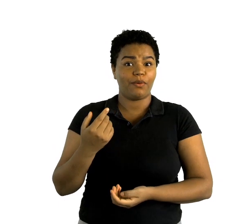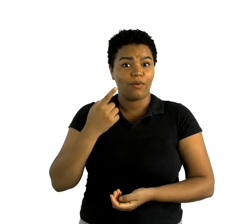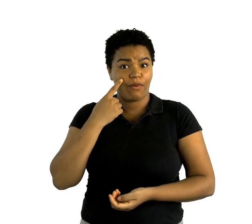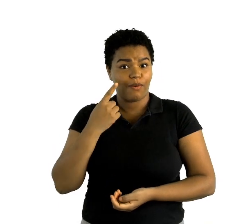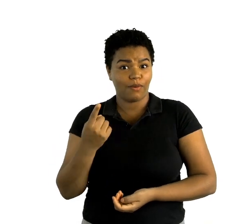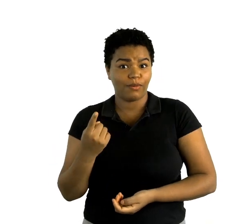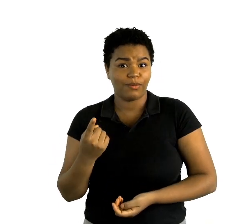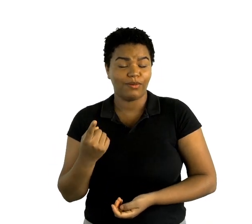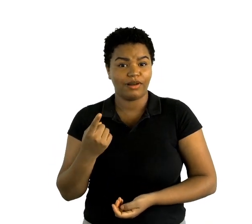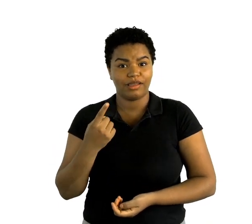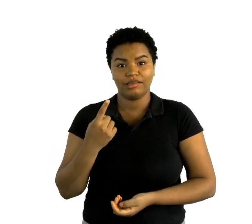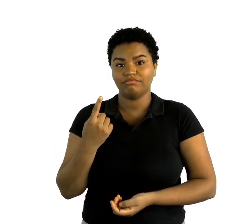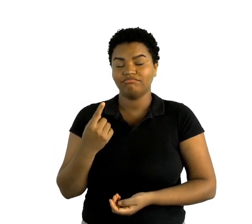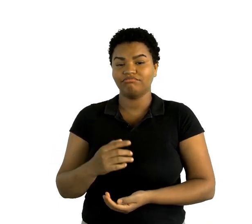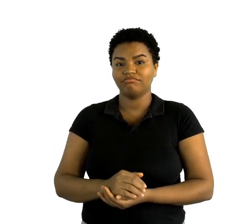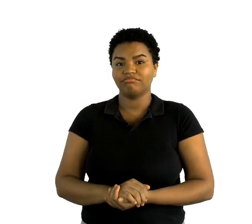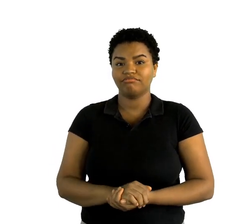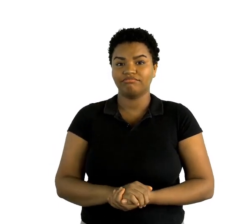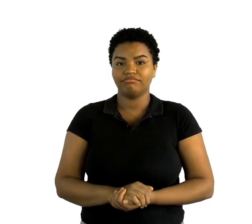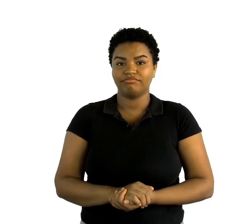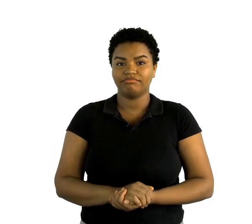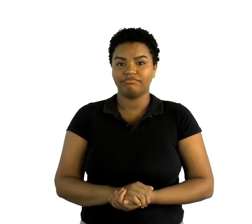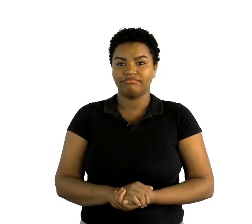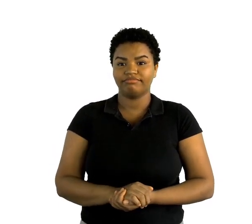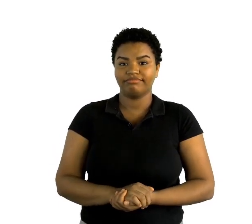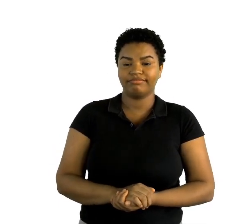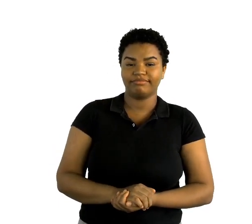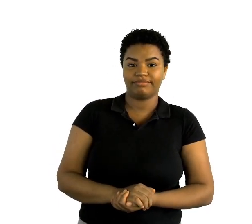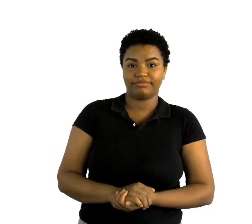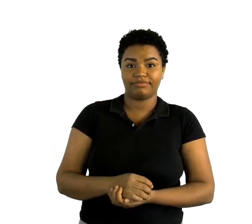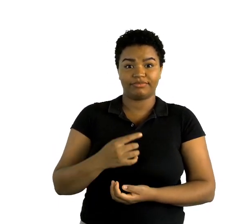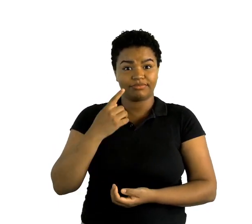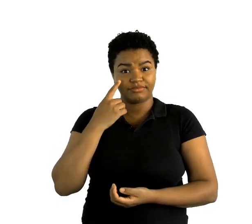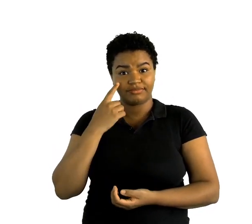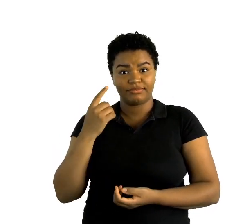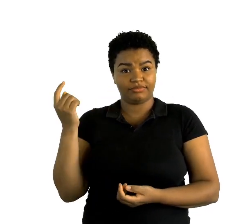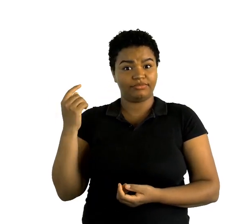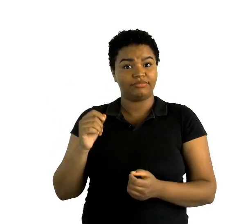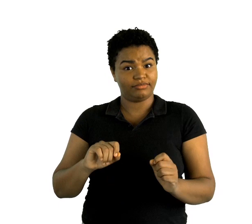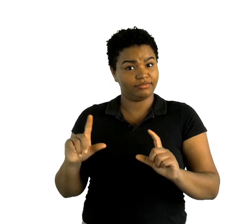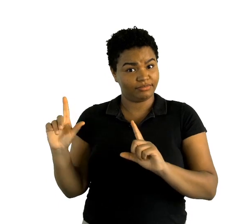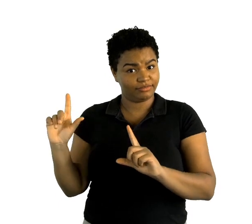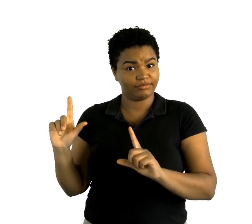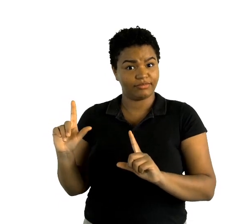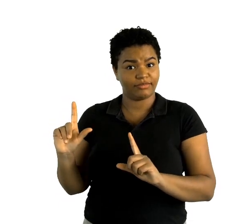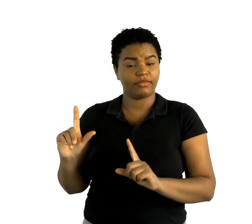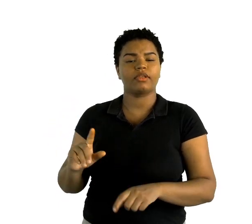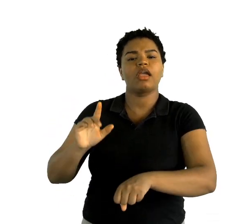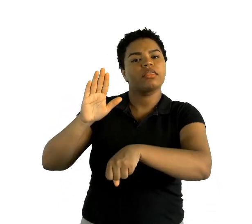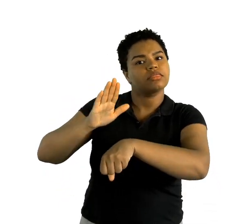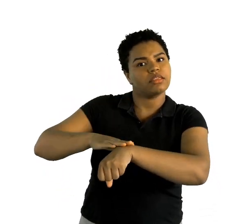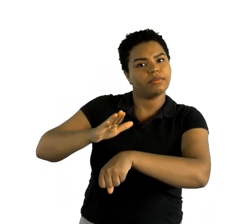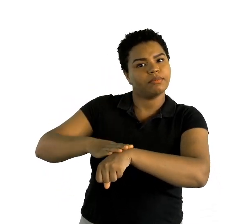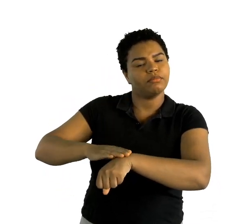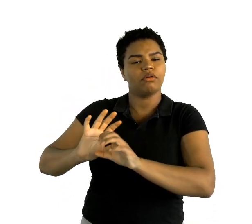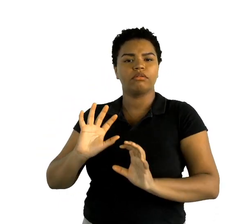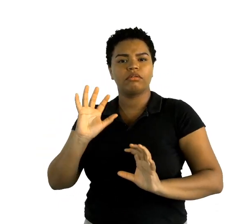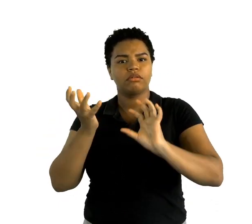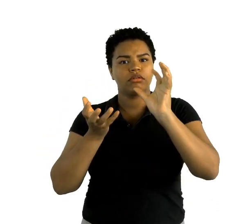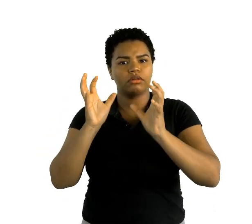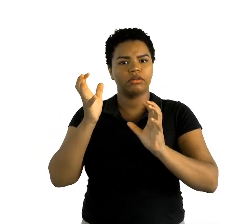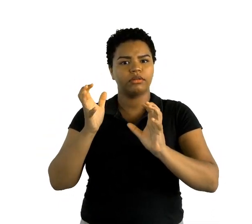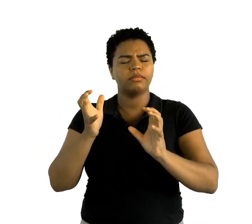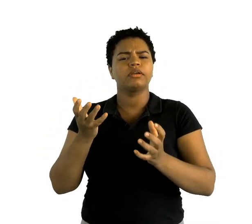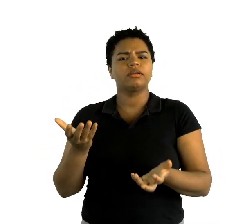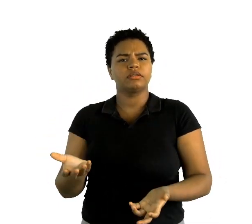olha bem aí, mira o slide, vocês vão ver tempo e clima. Preste atenção que a moça lá do jornal, ou